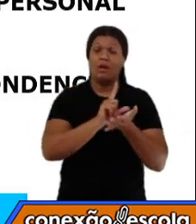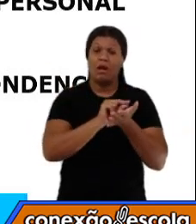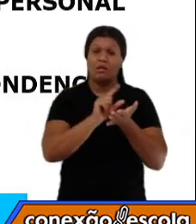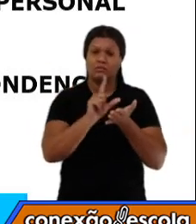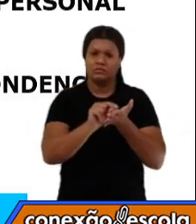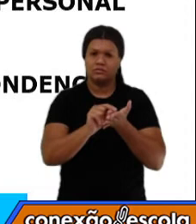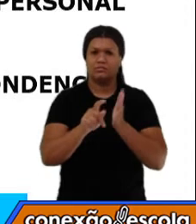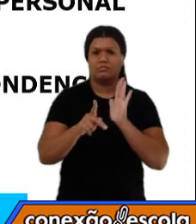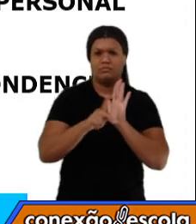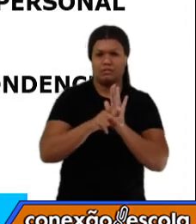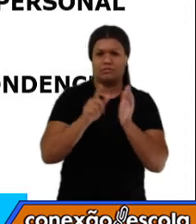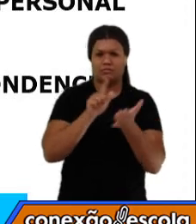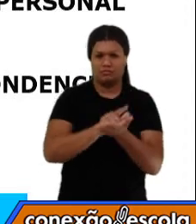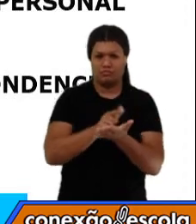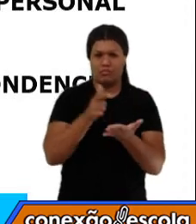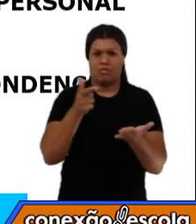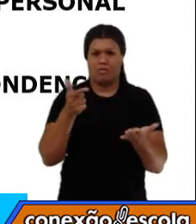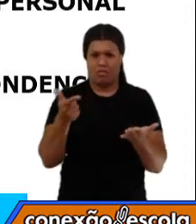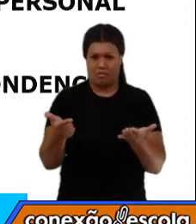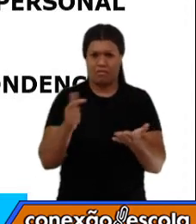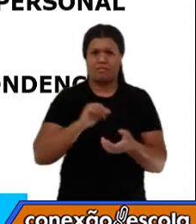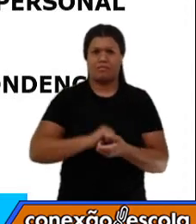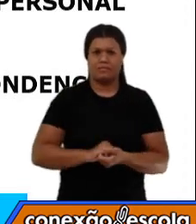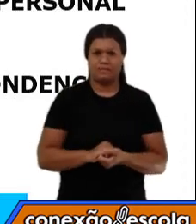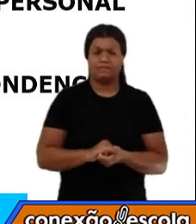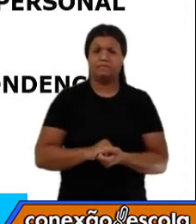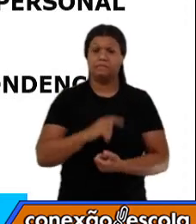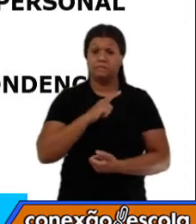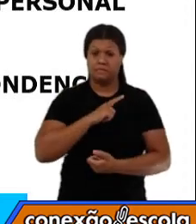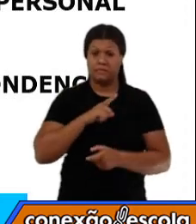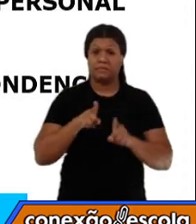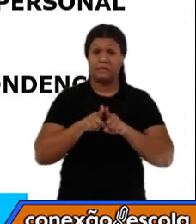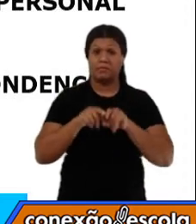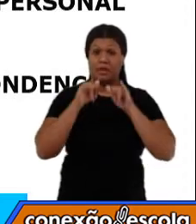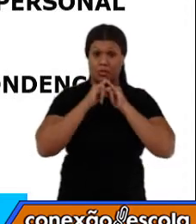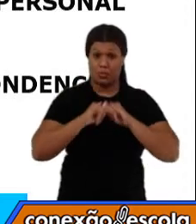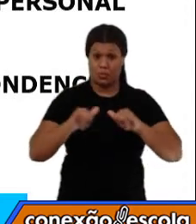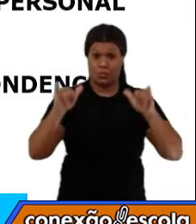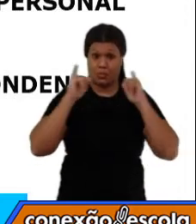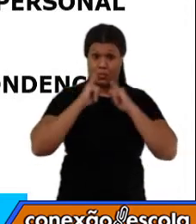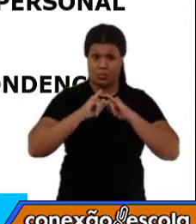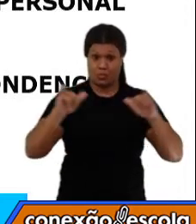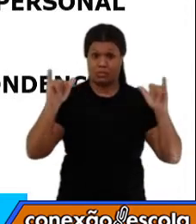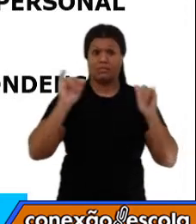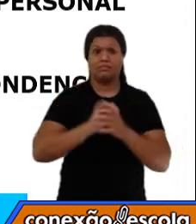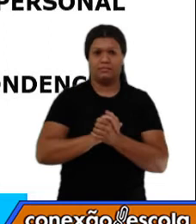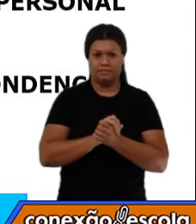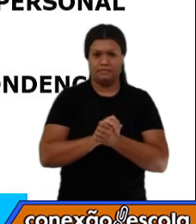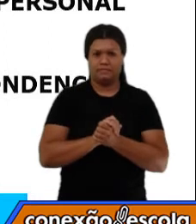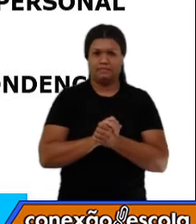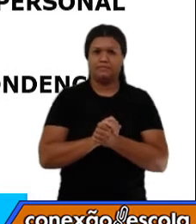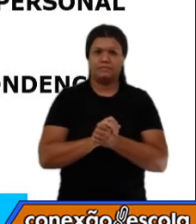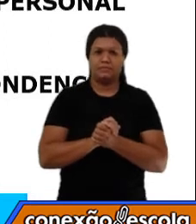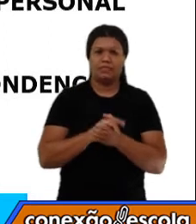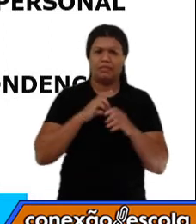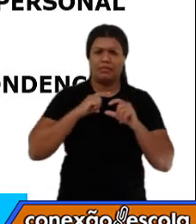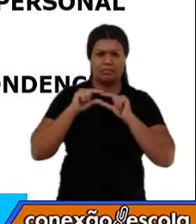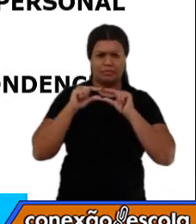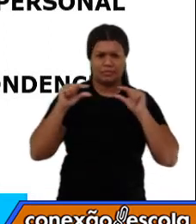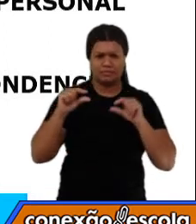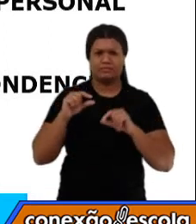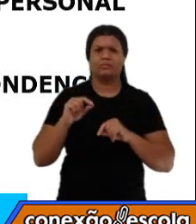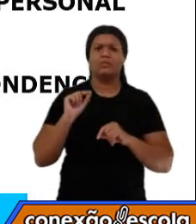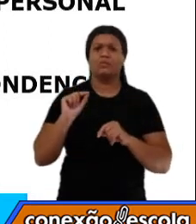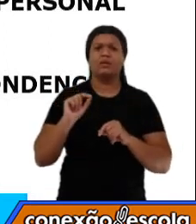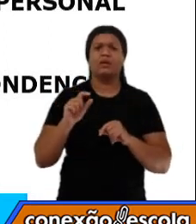que são os newspaper articles. Eu tenho as notícias, que são as news. Eu tenho os folhetos, que